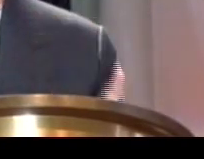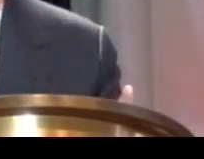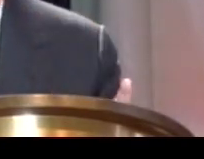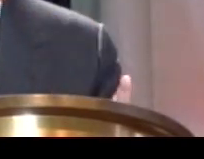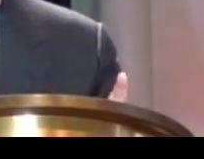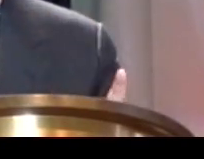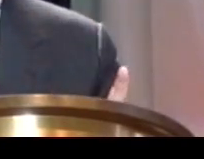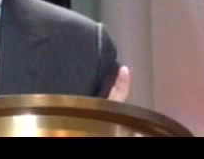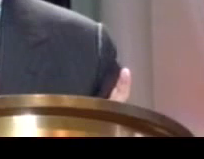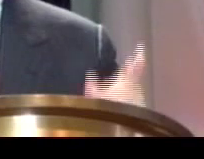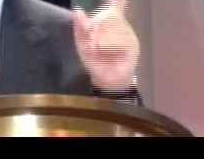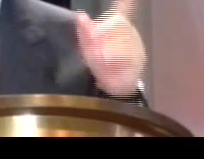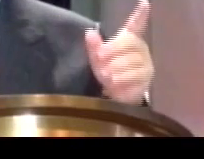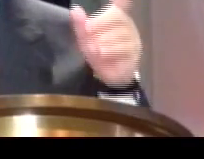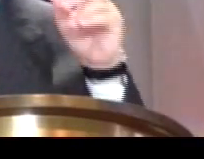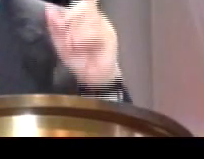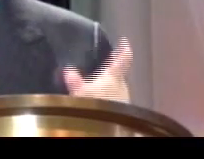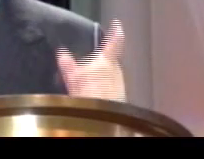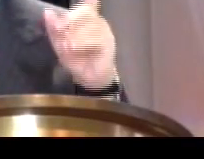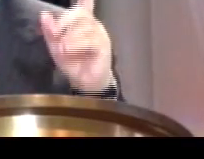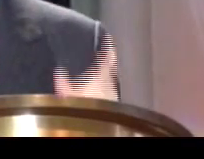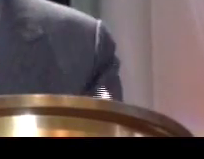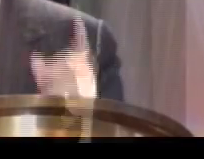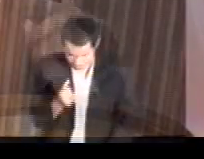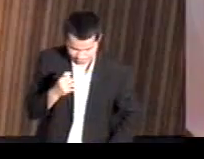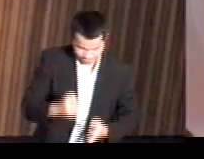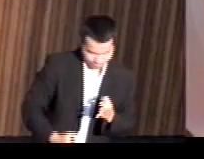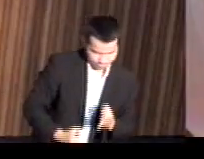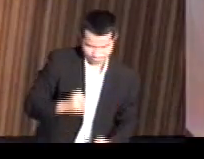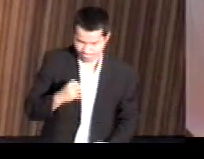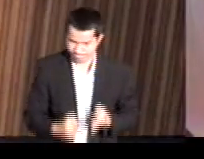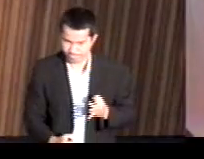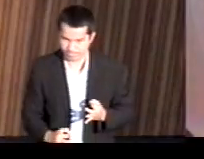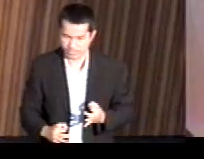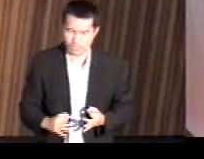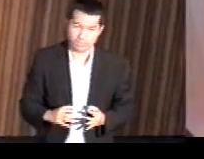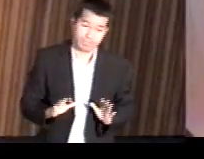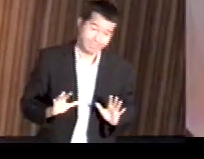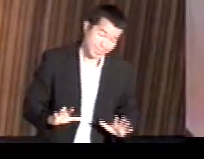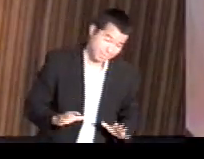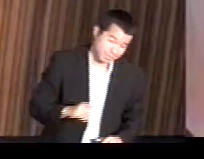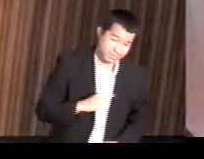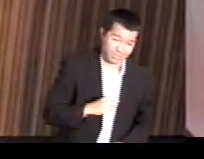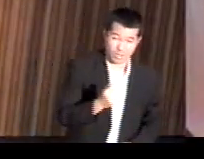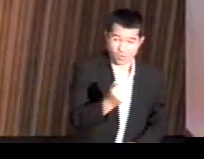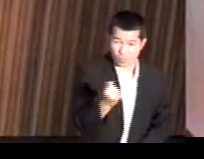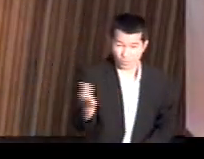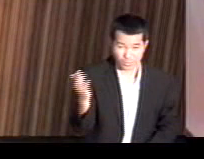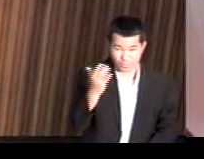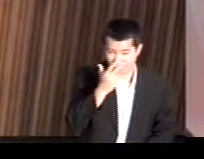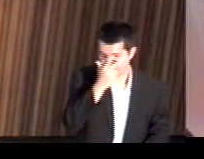conseguem crer que o nosso Senhor julgará toda a terra.